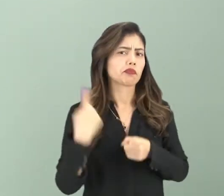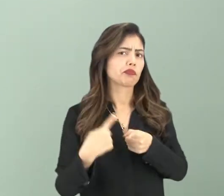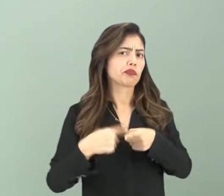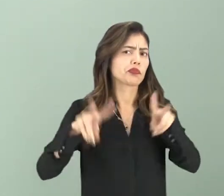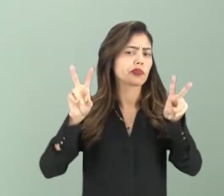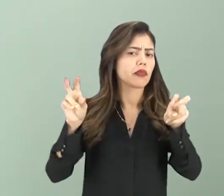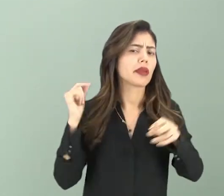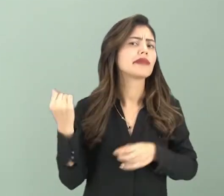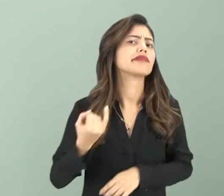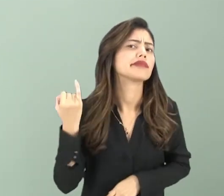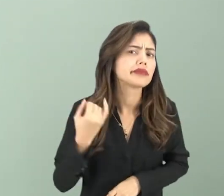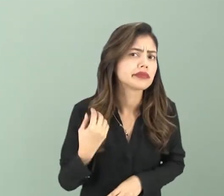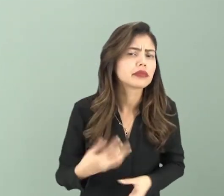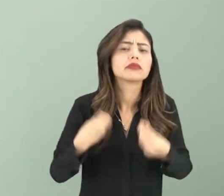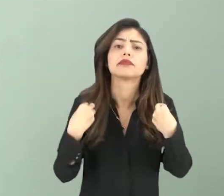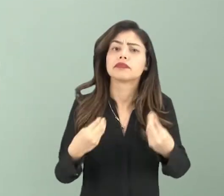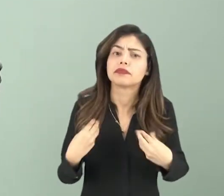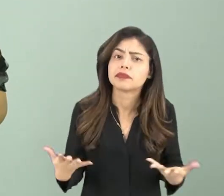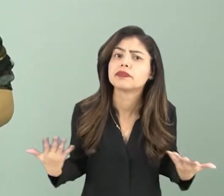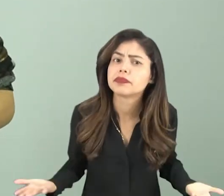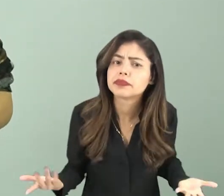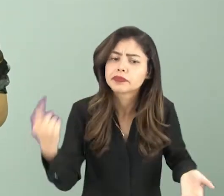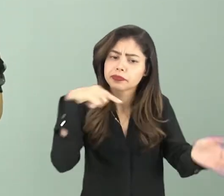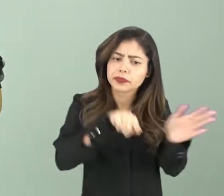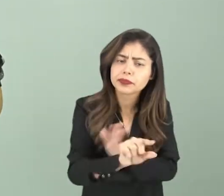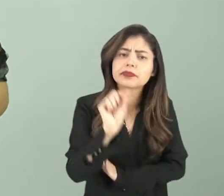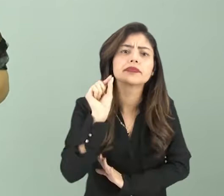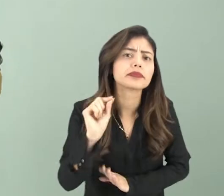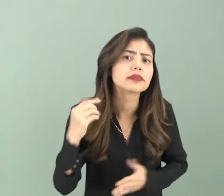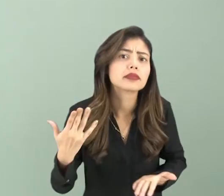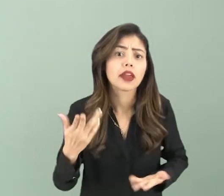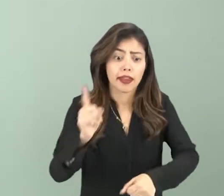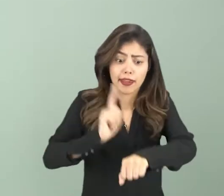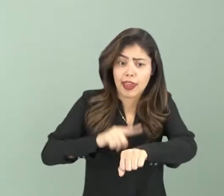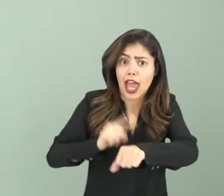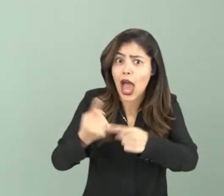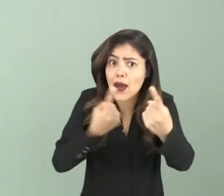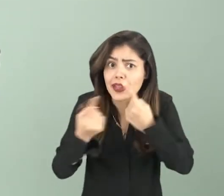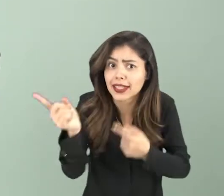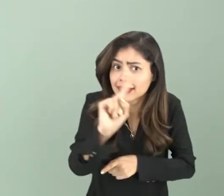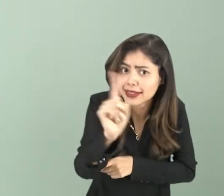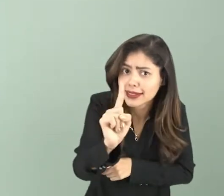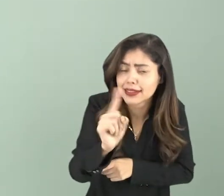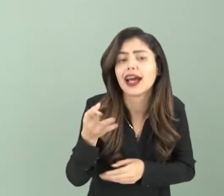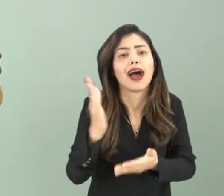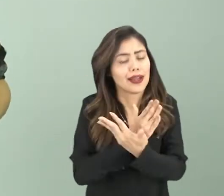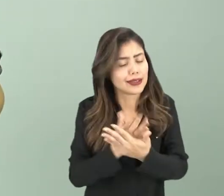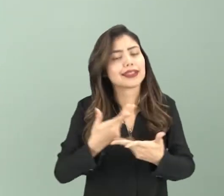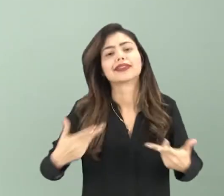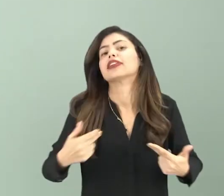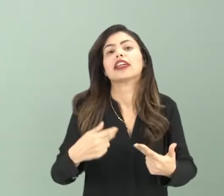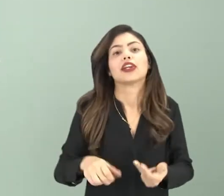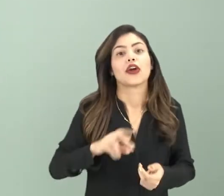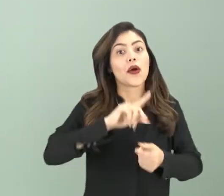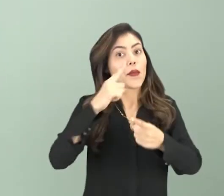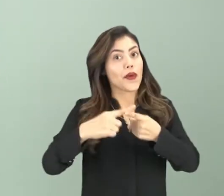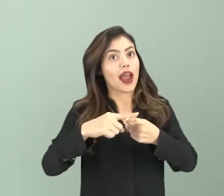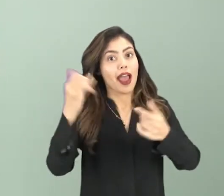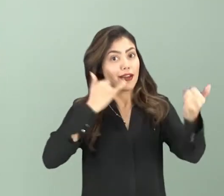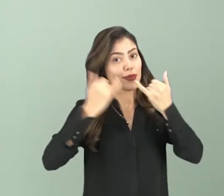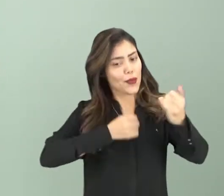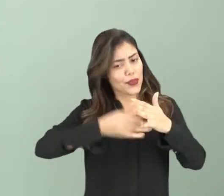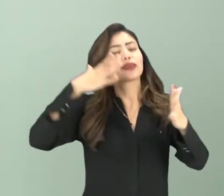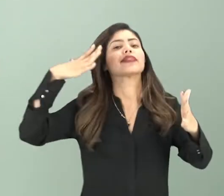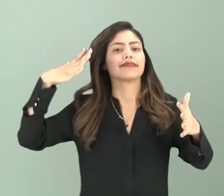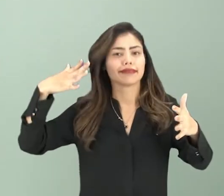tema é importante? Vocês sabem me dizer? Hoje a gente não vai ter muito tempo para conversar sobre algumas coisas, porque eu trouxe várias informações